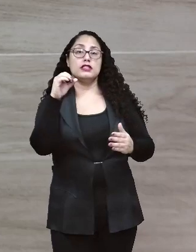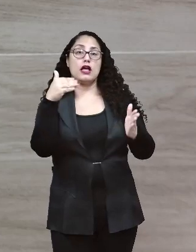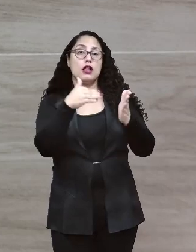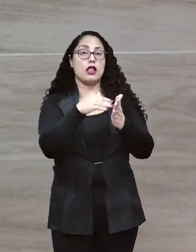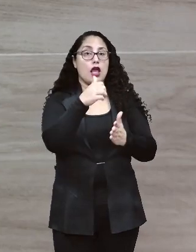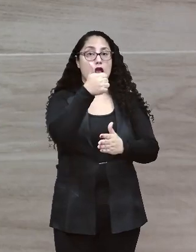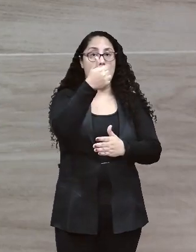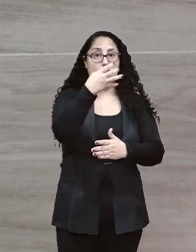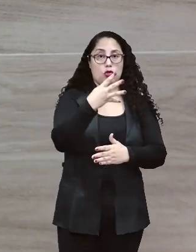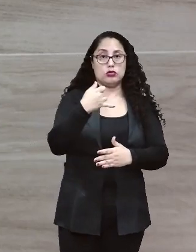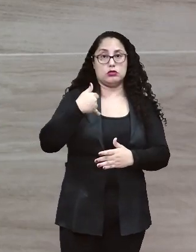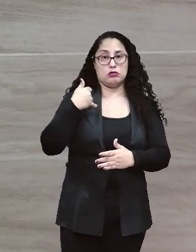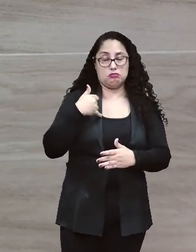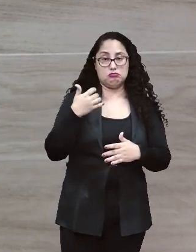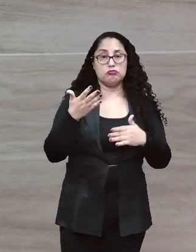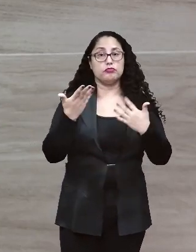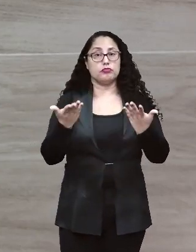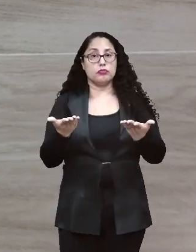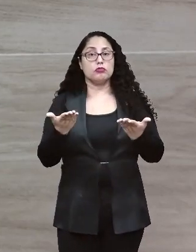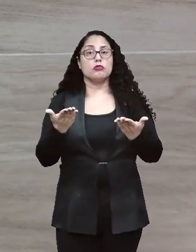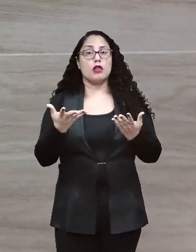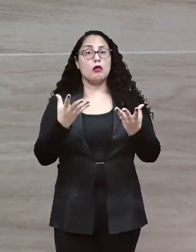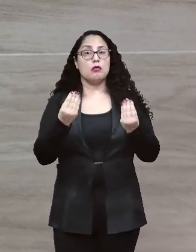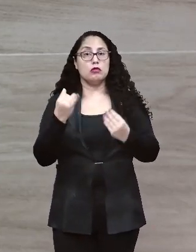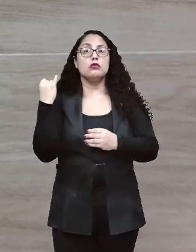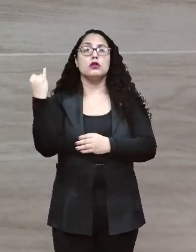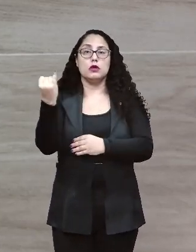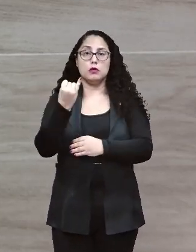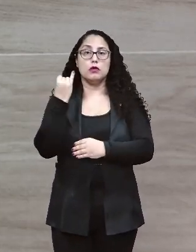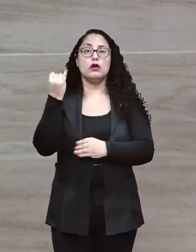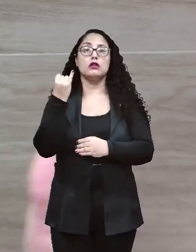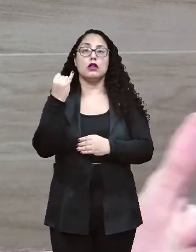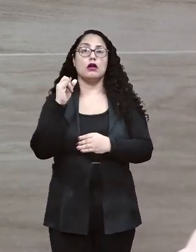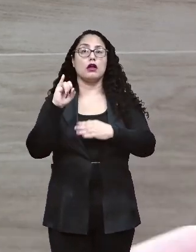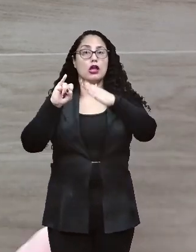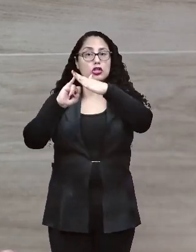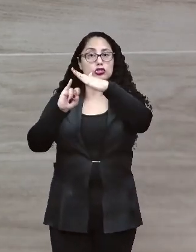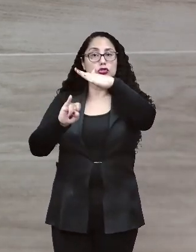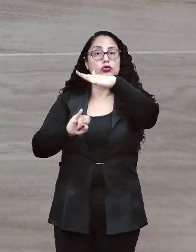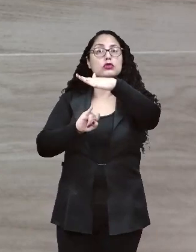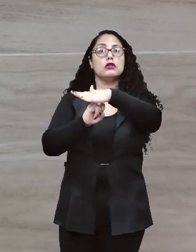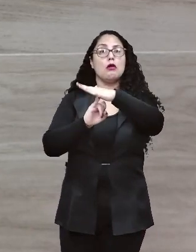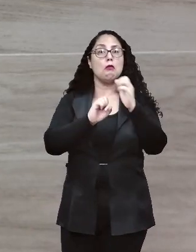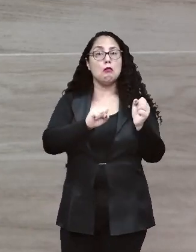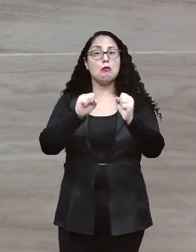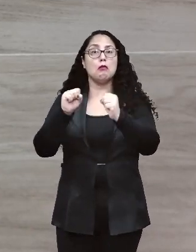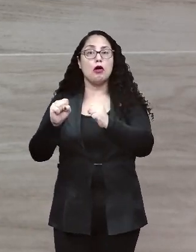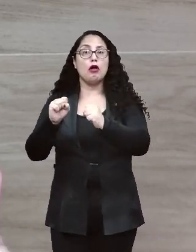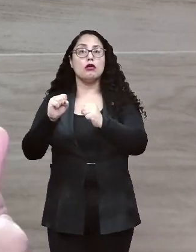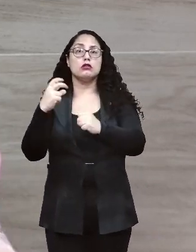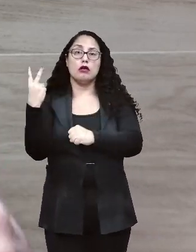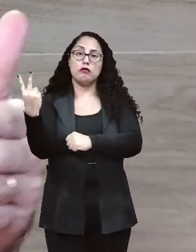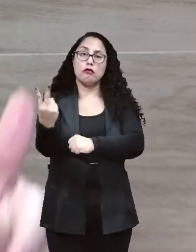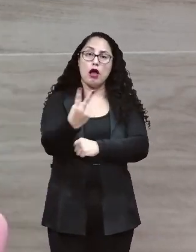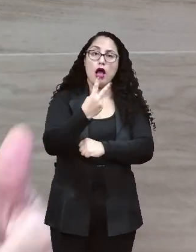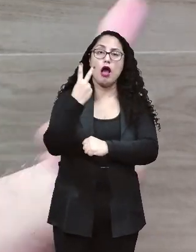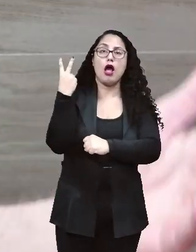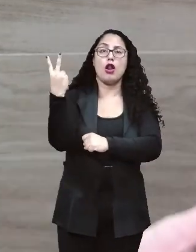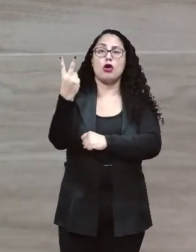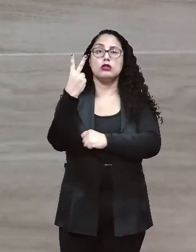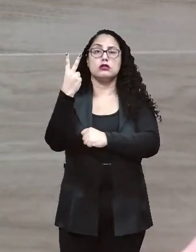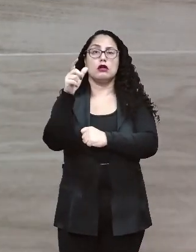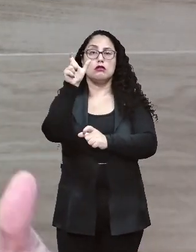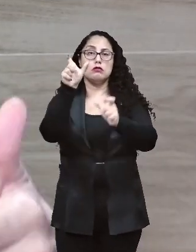14 anos. Então, é muito importante que as instituições possam valorizar